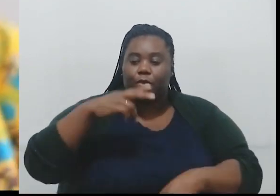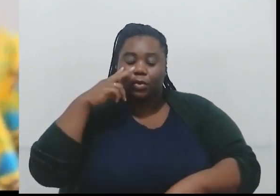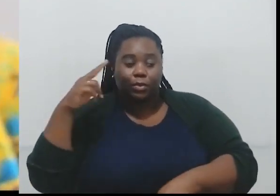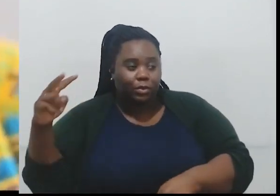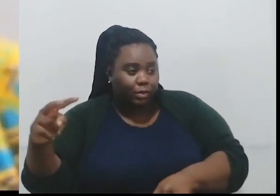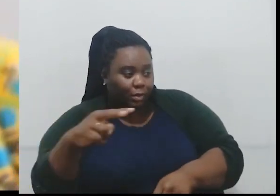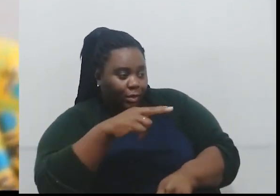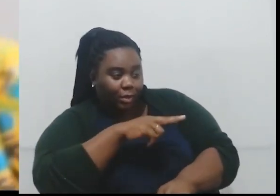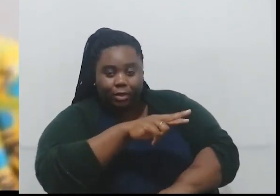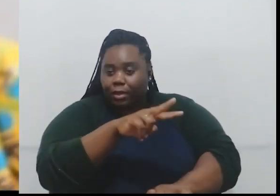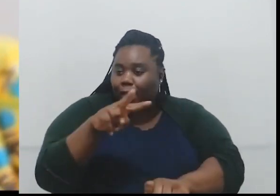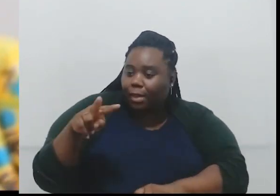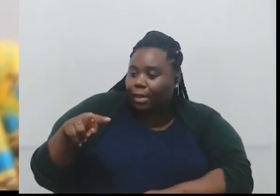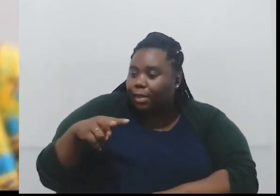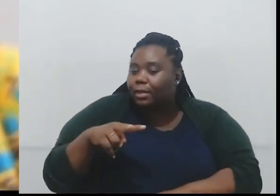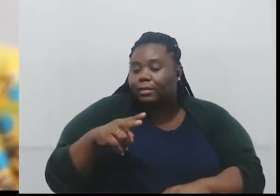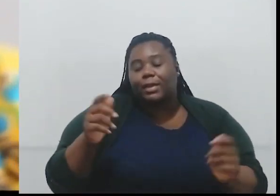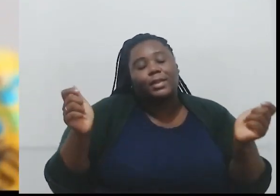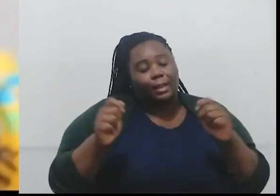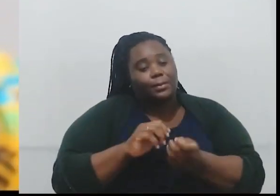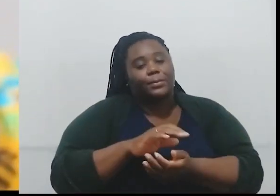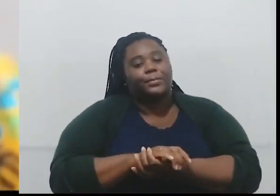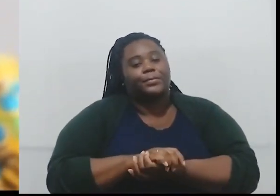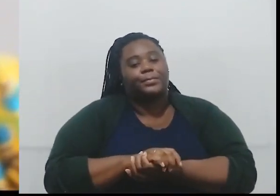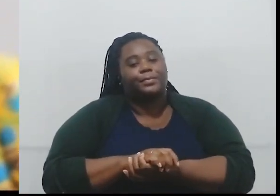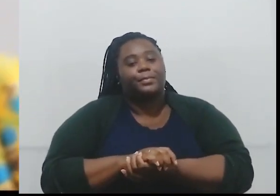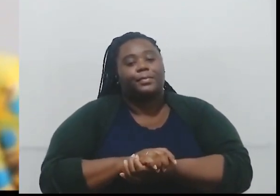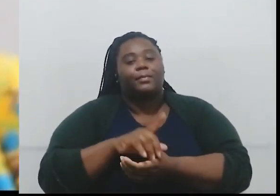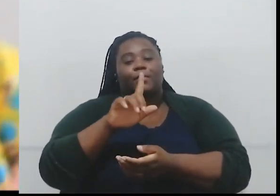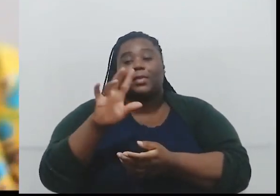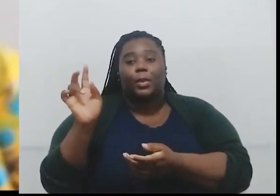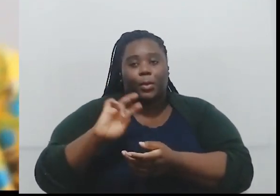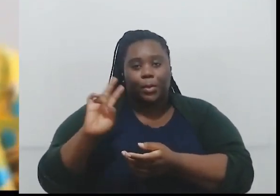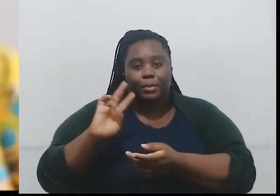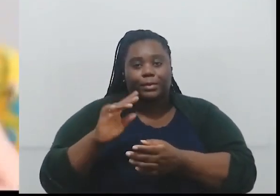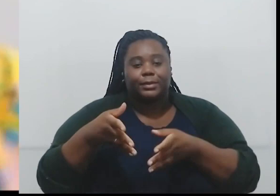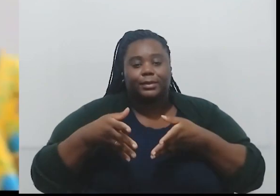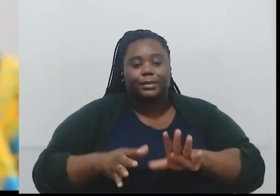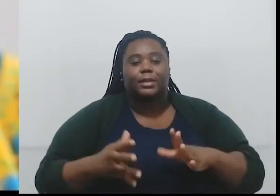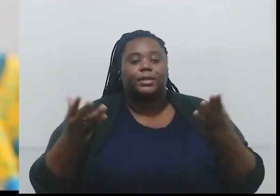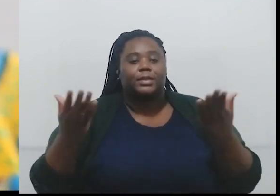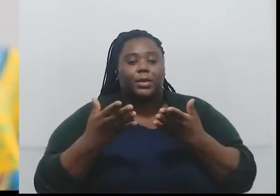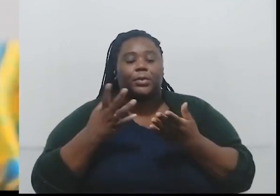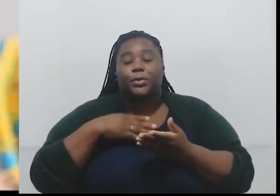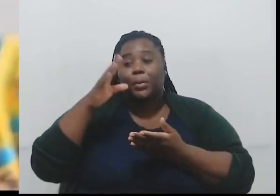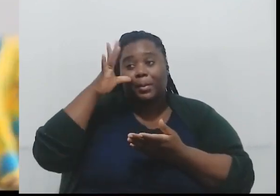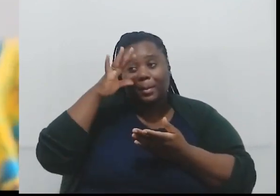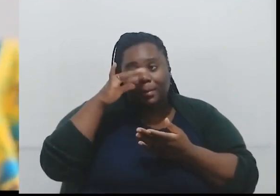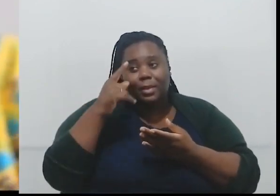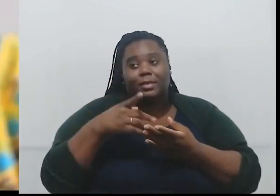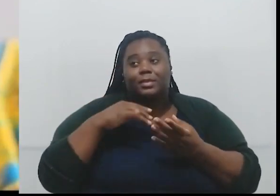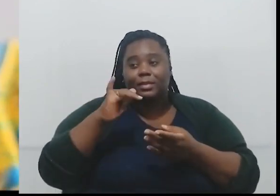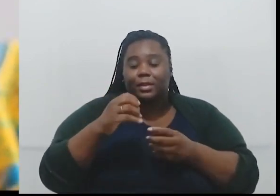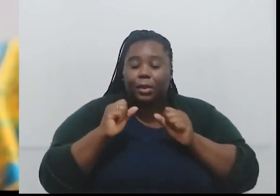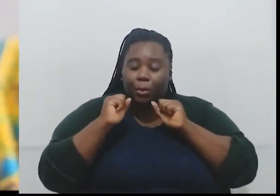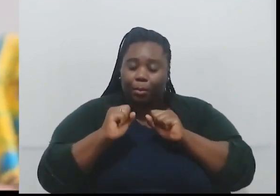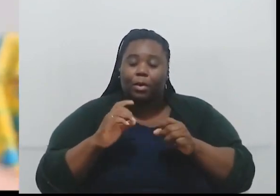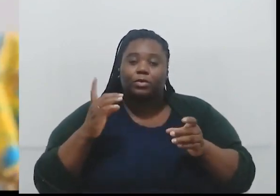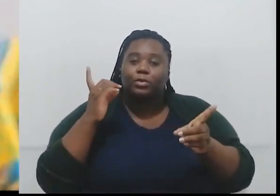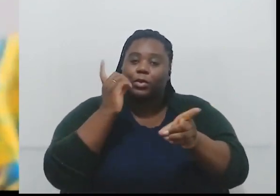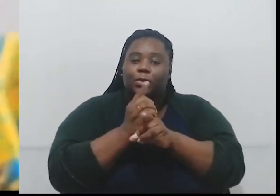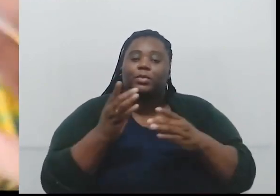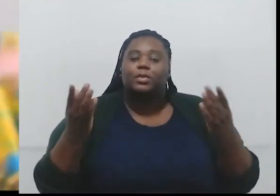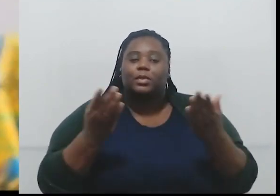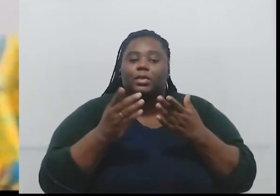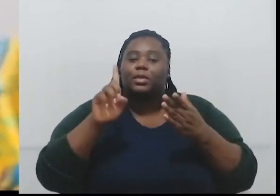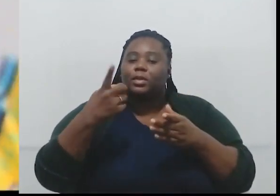possam se olhar, e é o que me interessa. Então, uma bicha preta que nasceu hoje me interessa muito, que se eu puder encontrá-la ainda nessa existência, que a